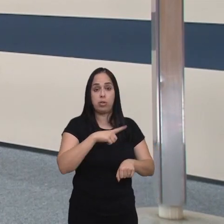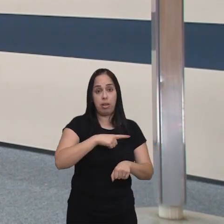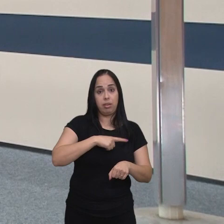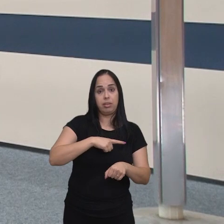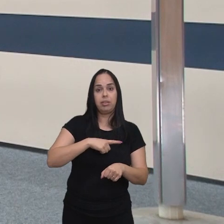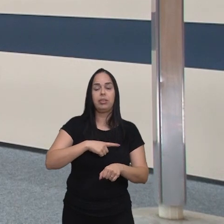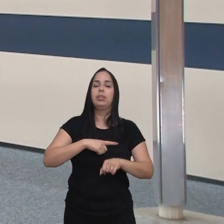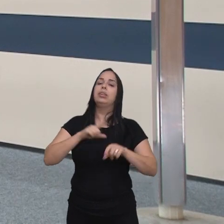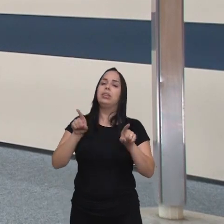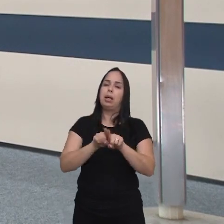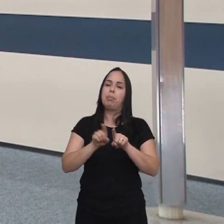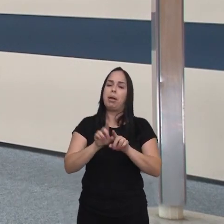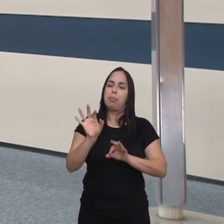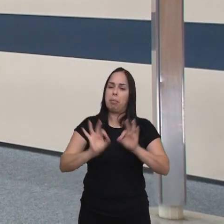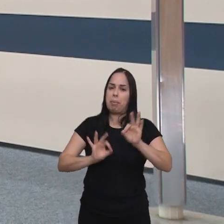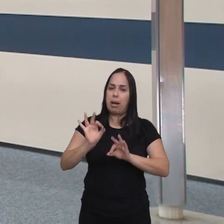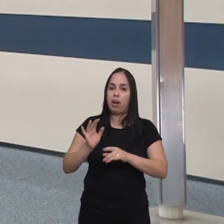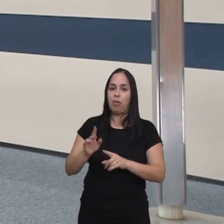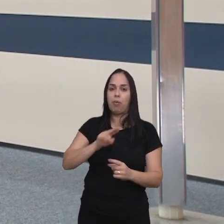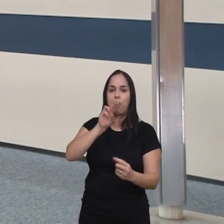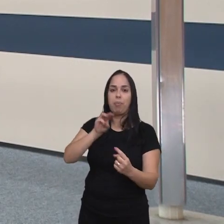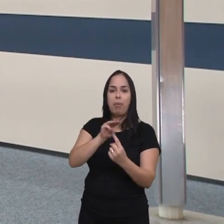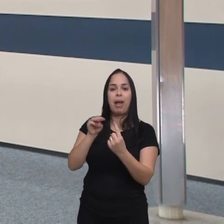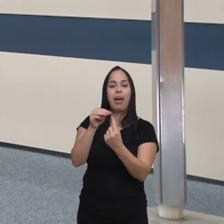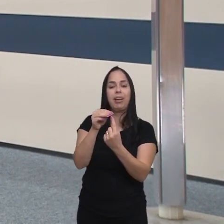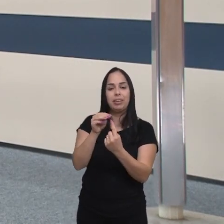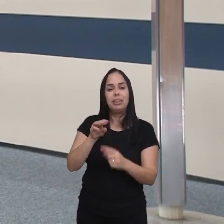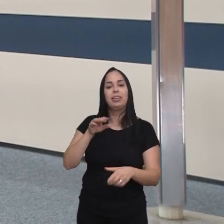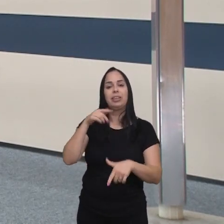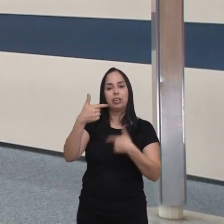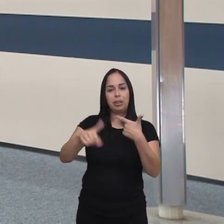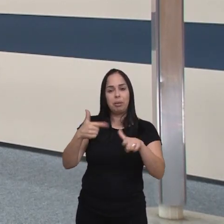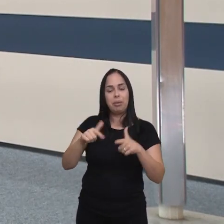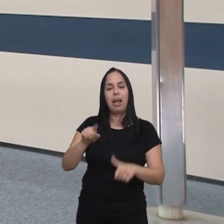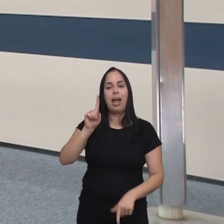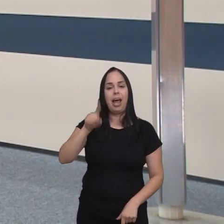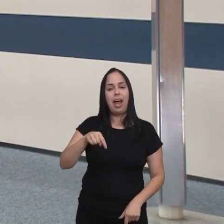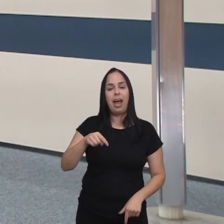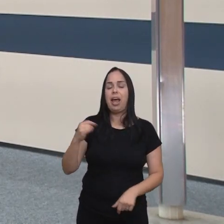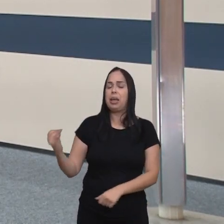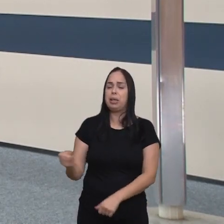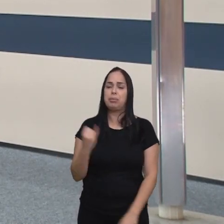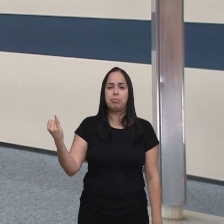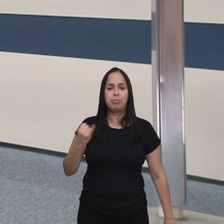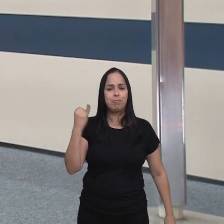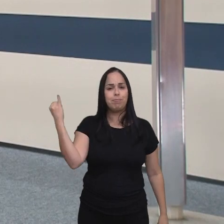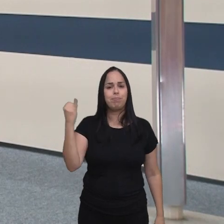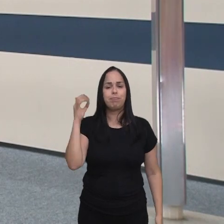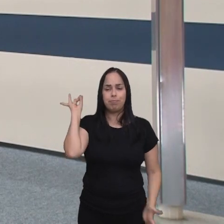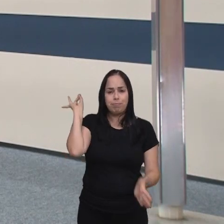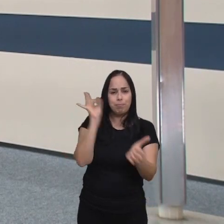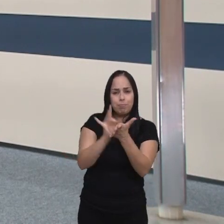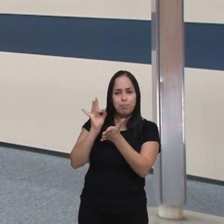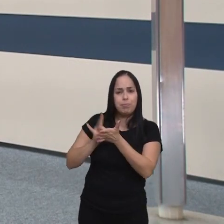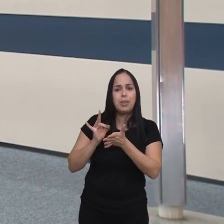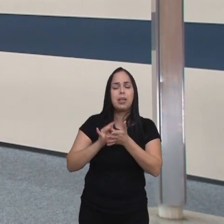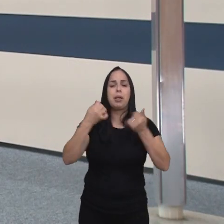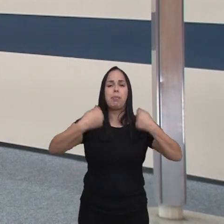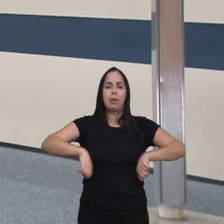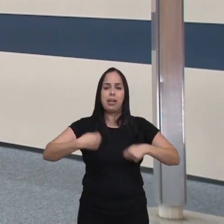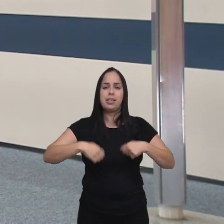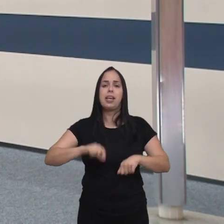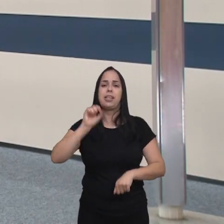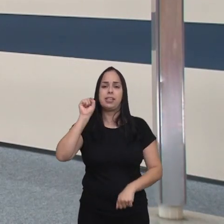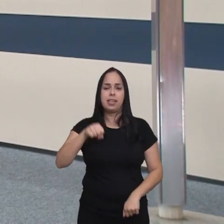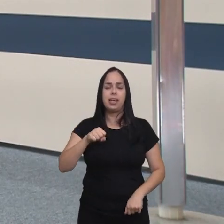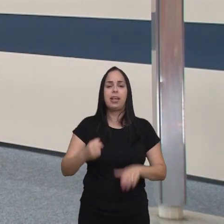as garantias, né, e vão estar preparados para o mercado de trabalho. Então, acho que são questões muito importantes que reafirmam